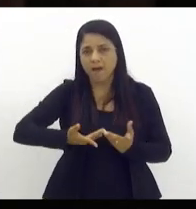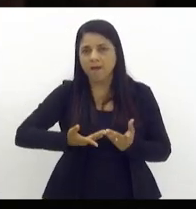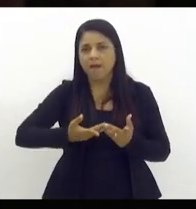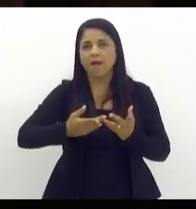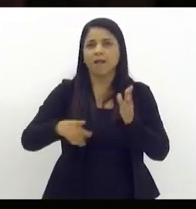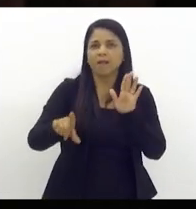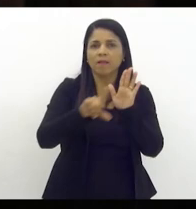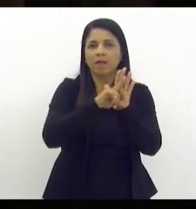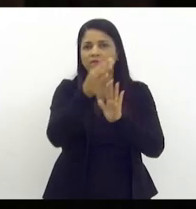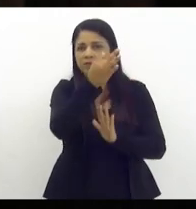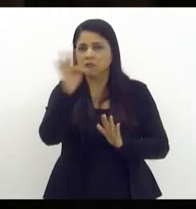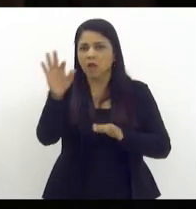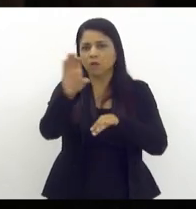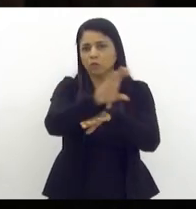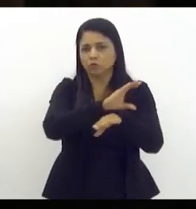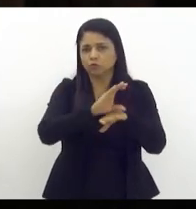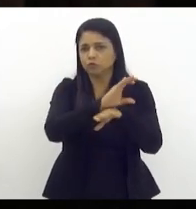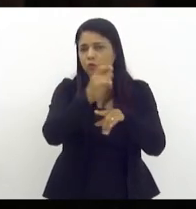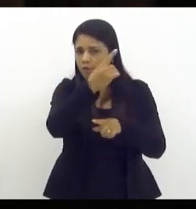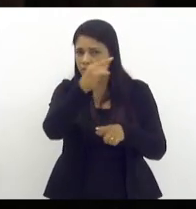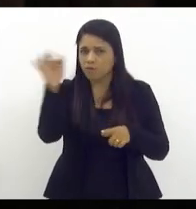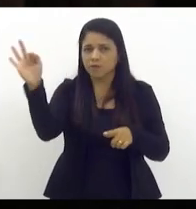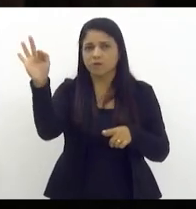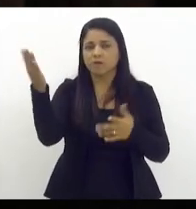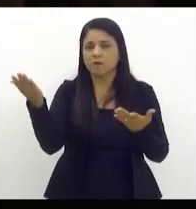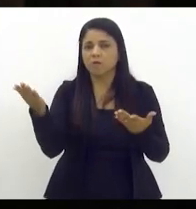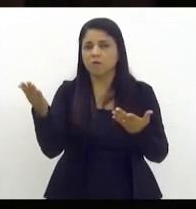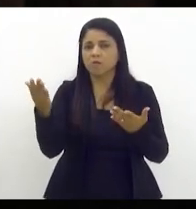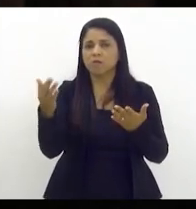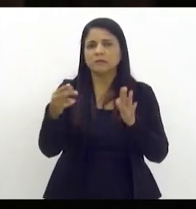leis federais, estaduais, decretos, portarias, ou seja,